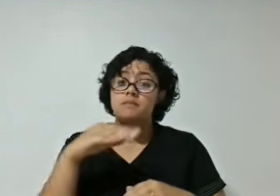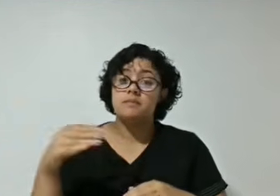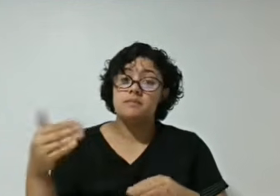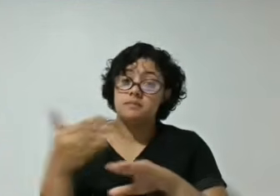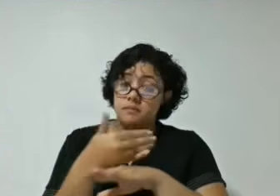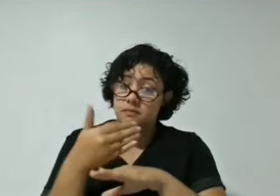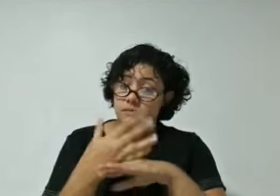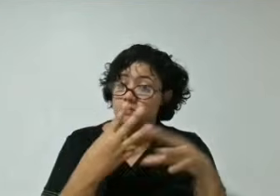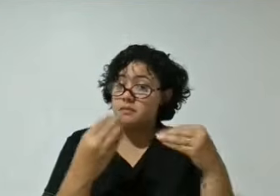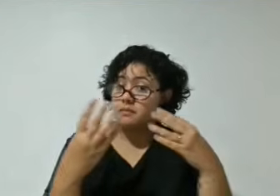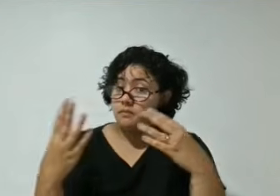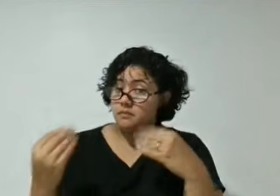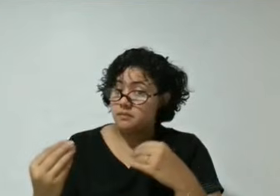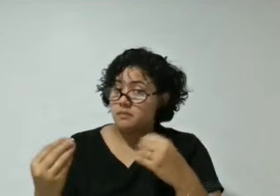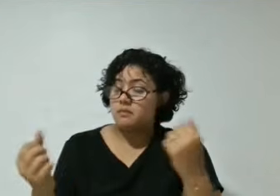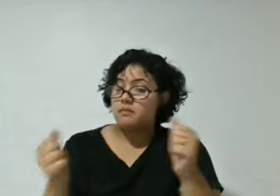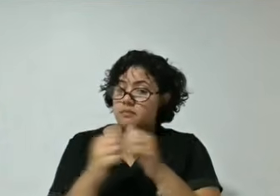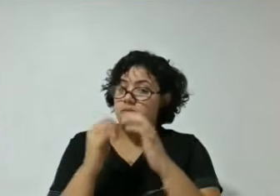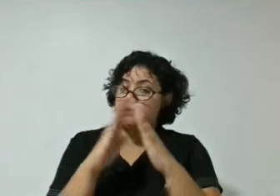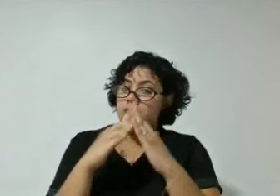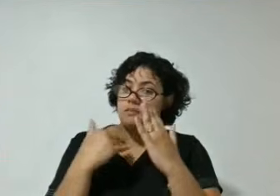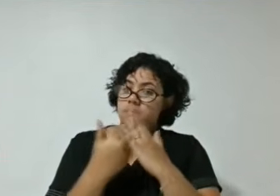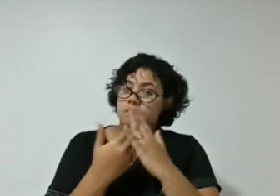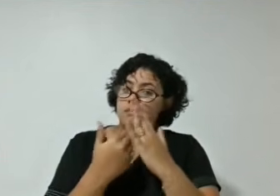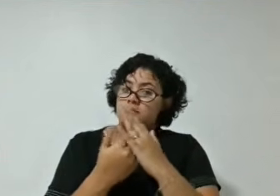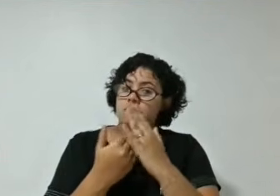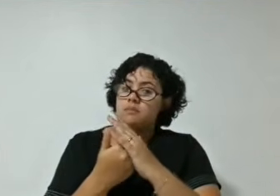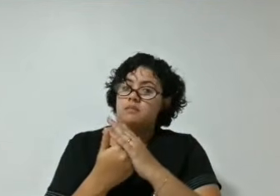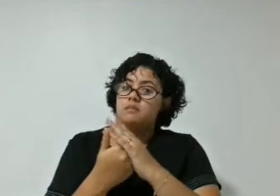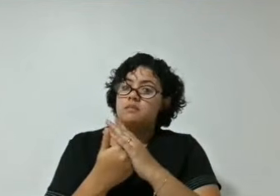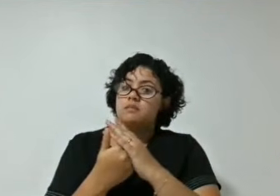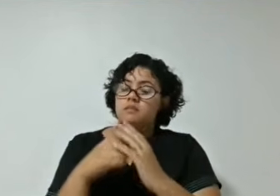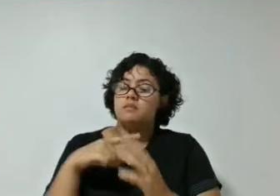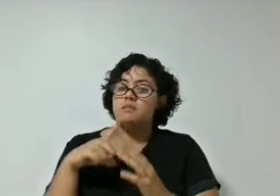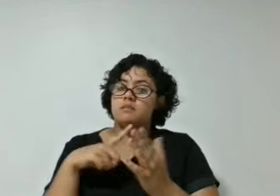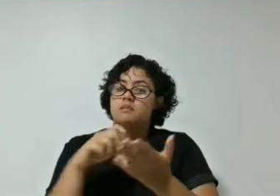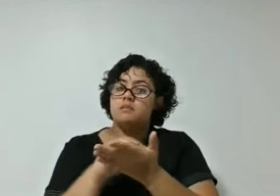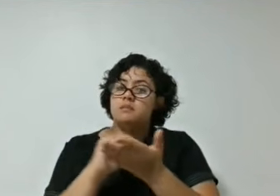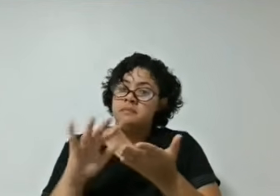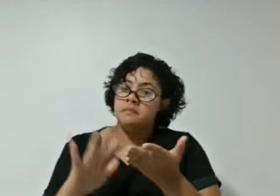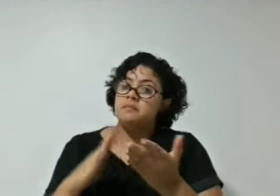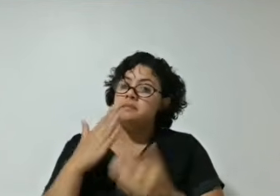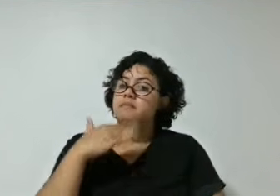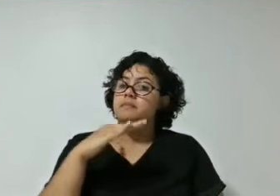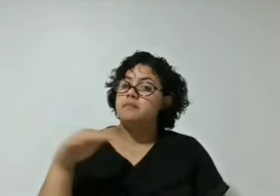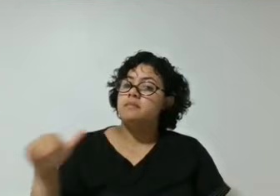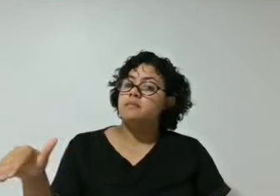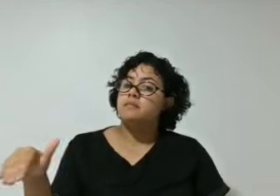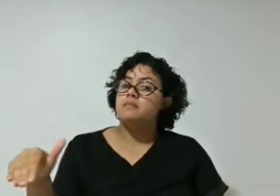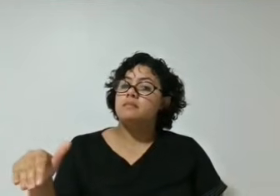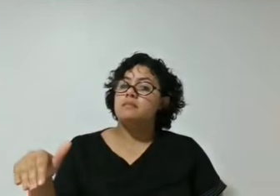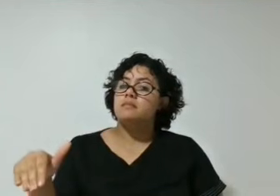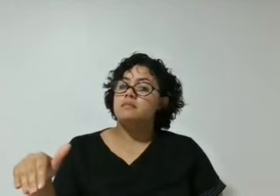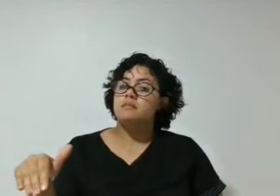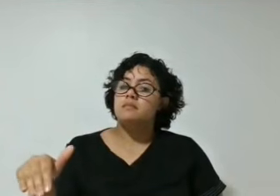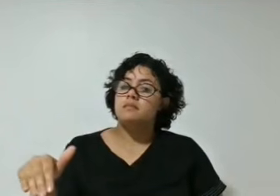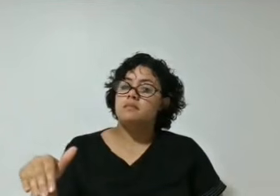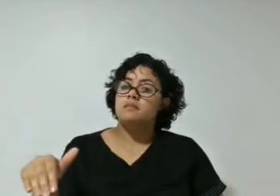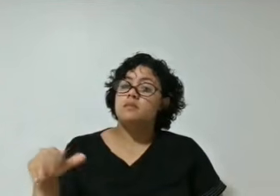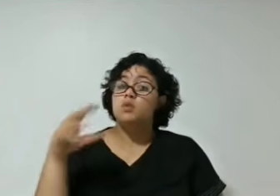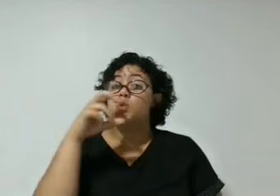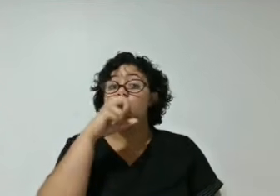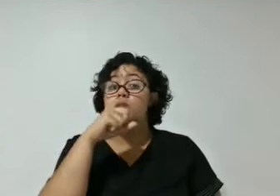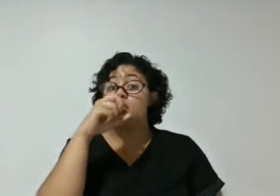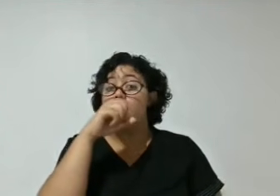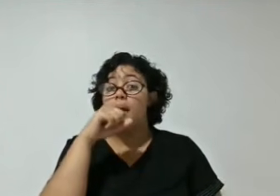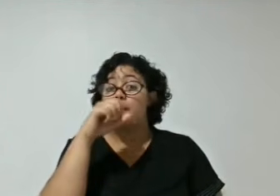disse, via escola integrada, a gente ainda tem 2 atividades infantis oferecidas pela Arena no sábado, mas até